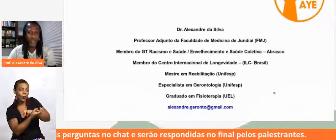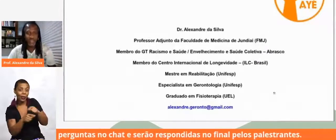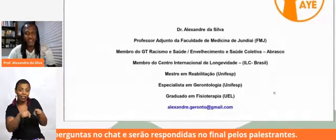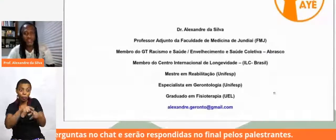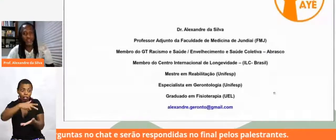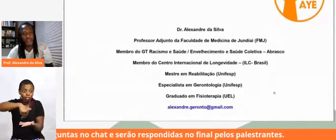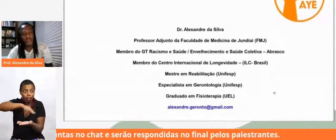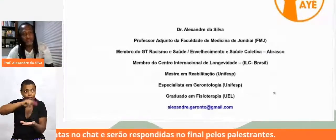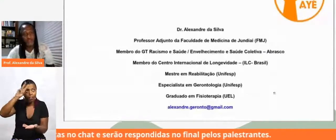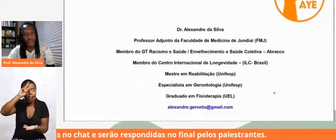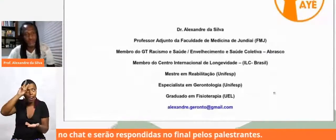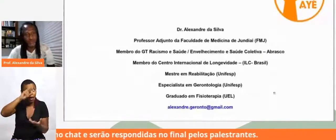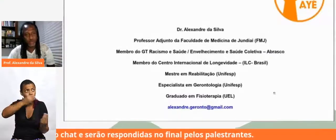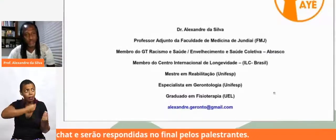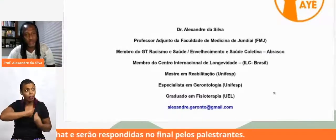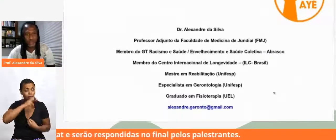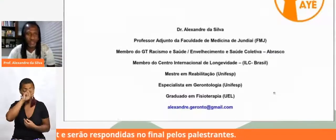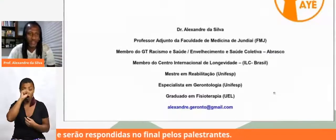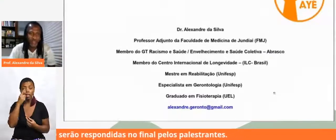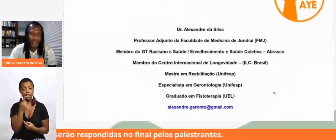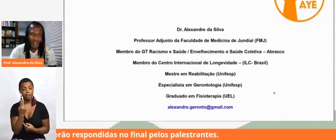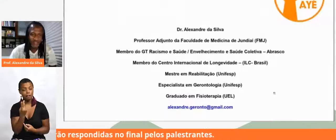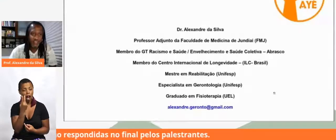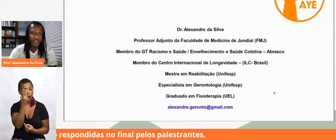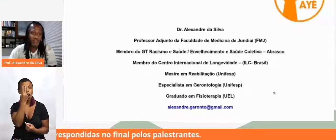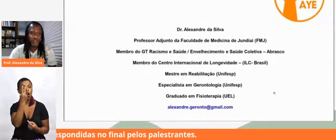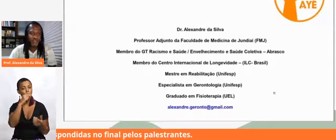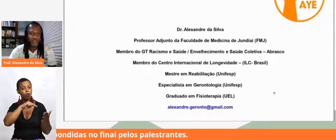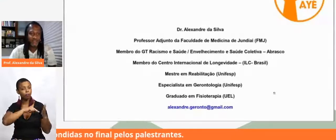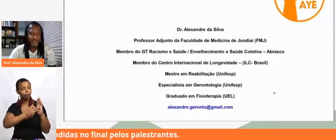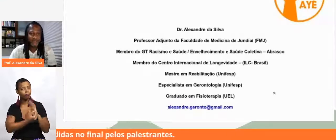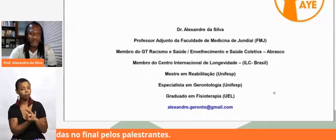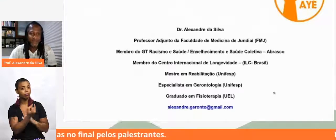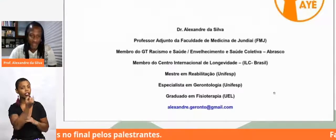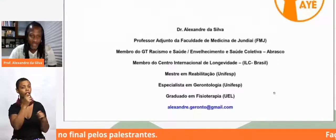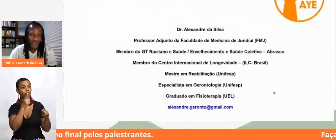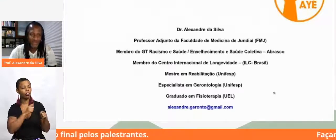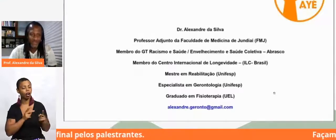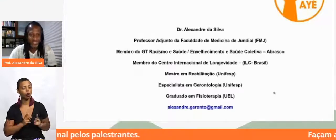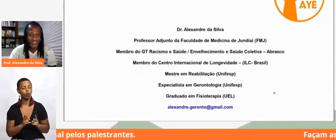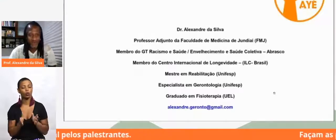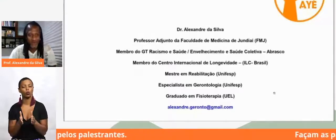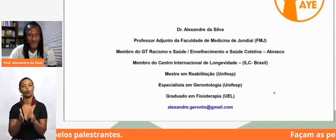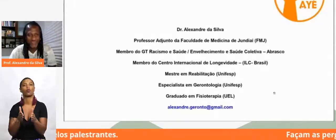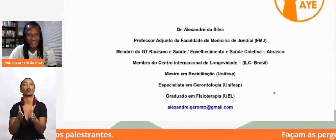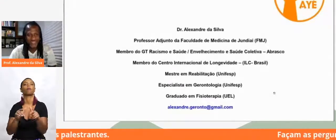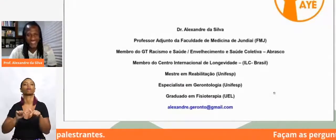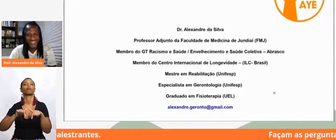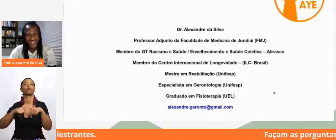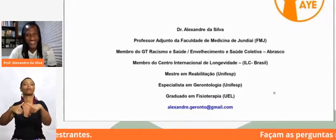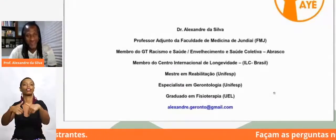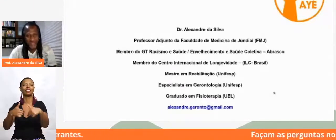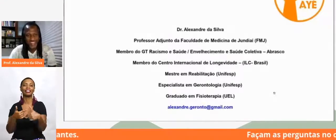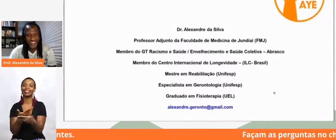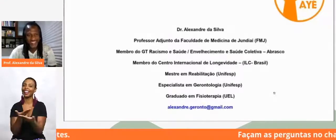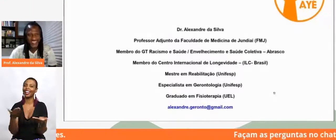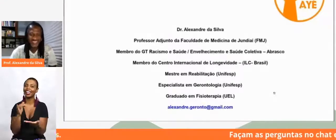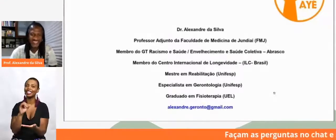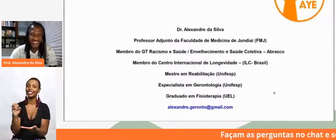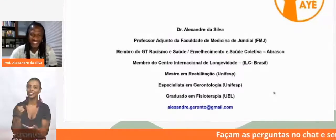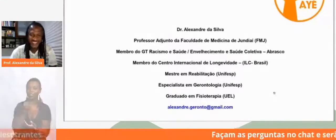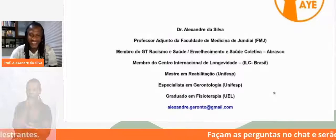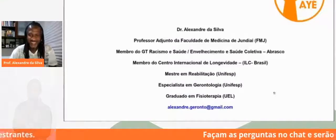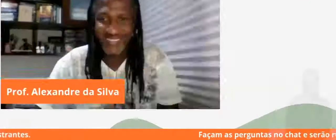também, ressignificar esses valores para a gente poder seguir adiante. Porque é isso, tá bom?